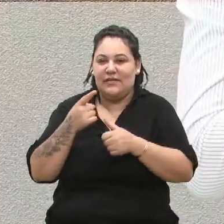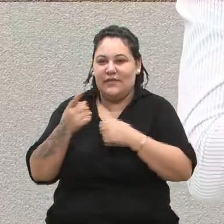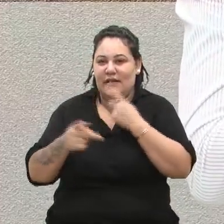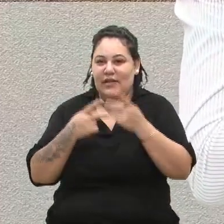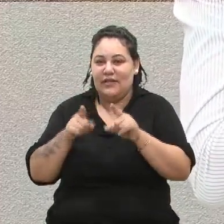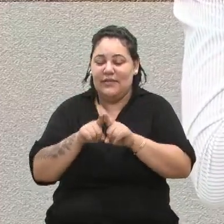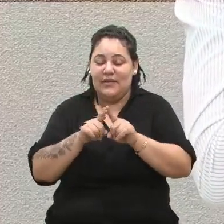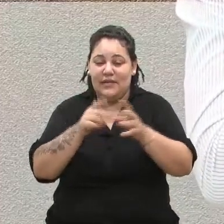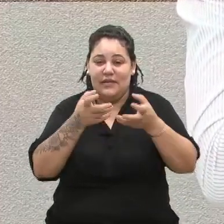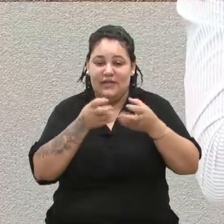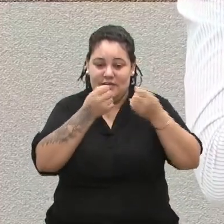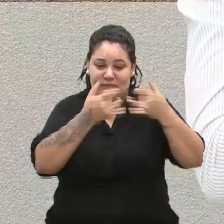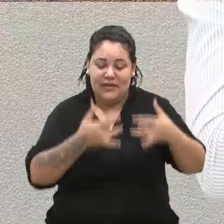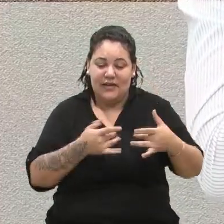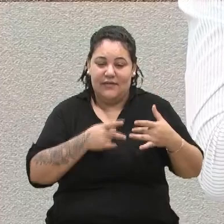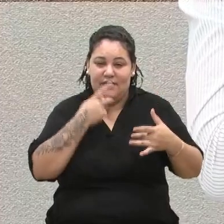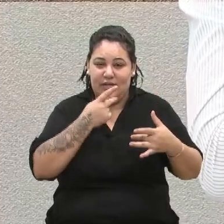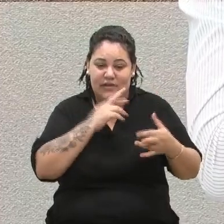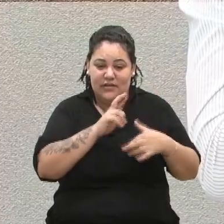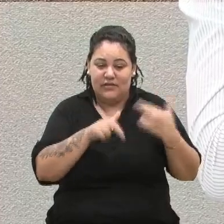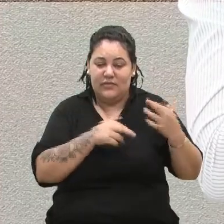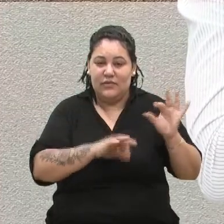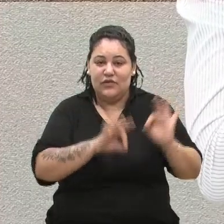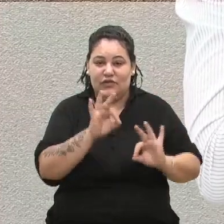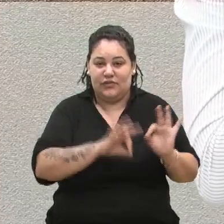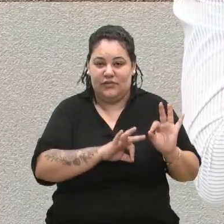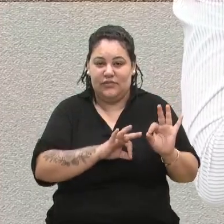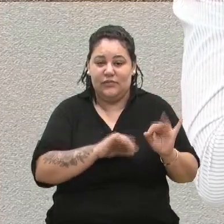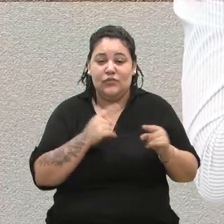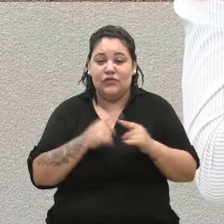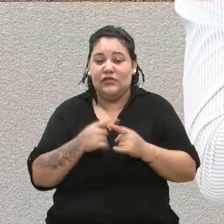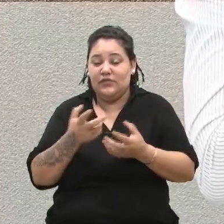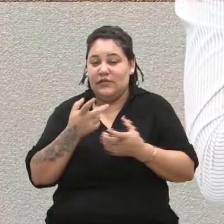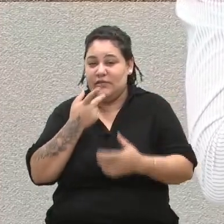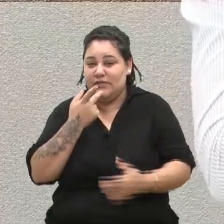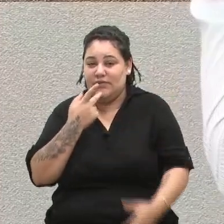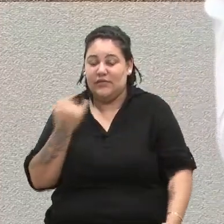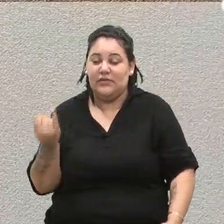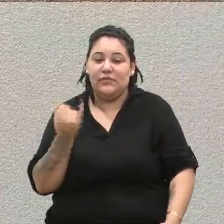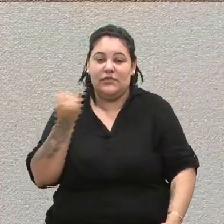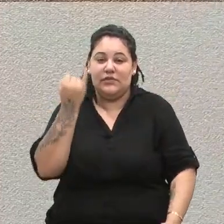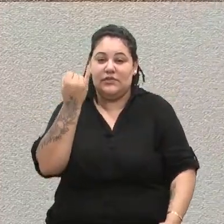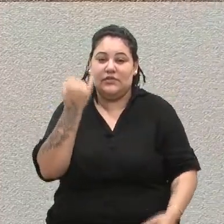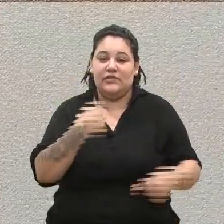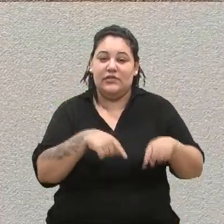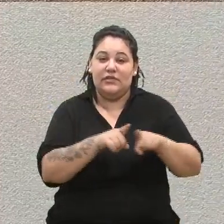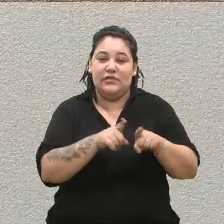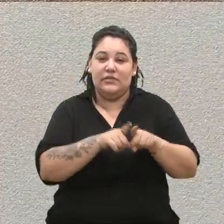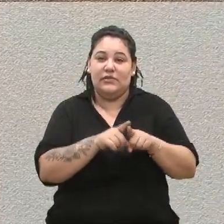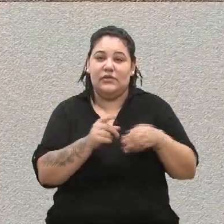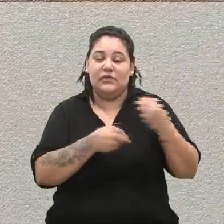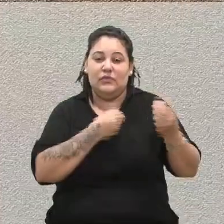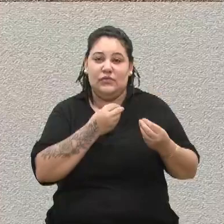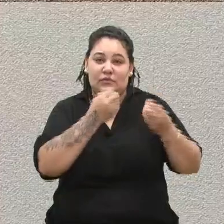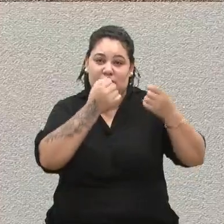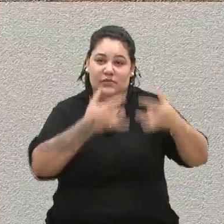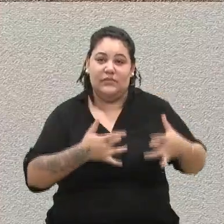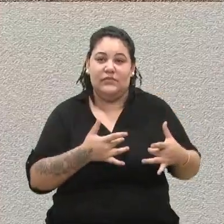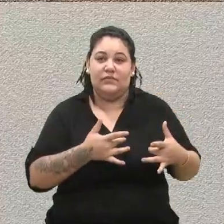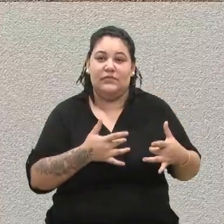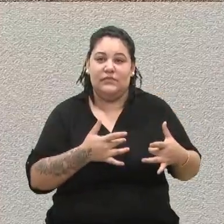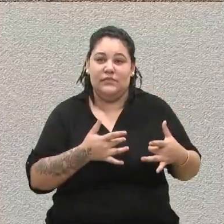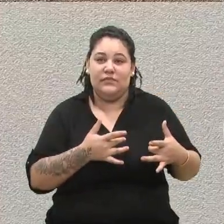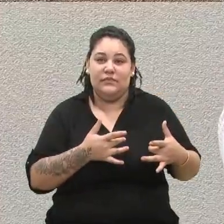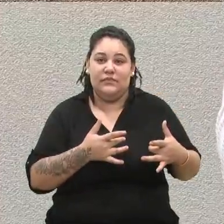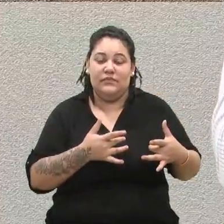fazer menção a esse projeto, dada a relevância. E aqui, como bem falaram os que me antecederam, sobre a importância